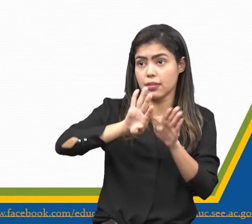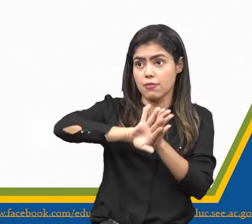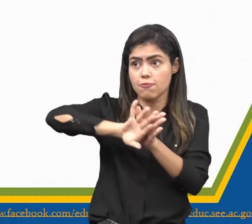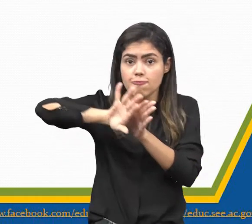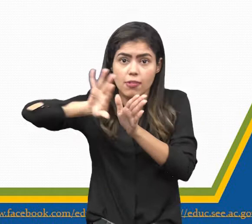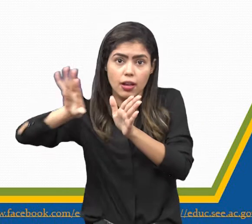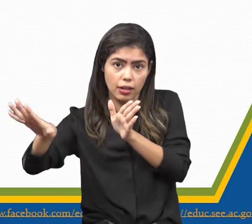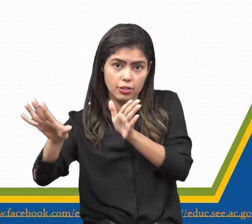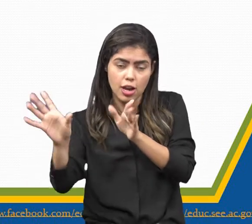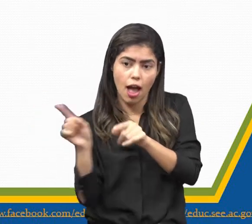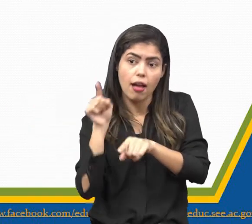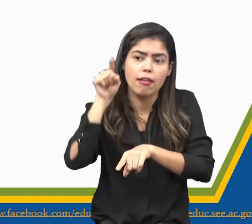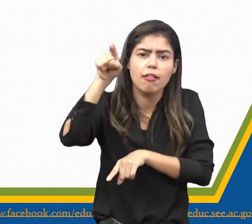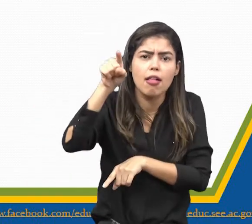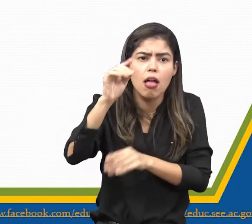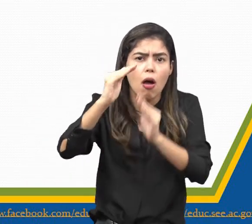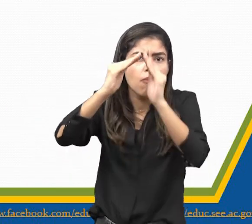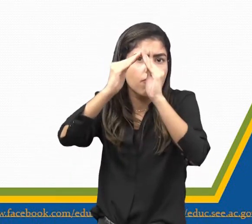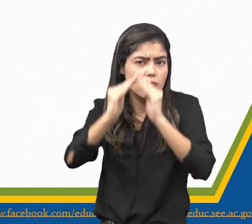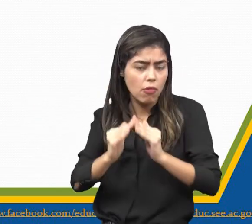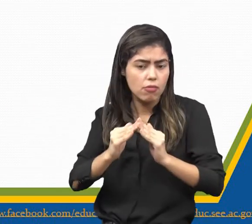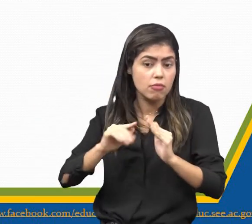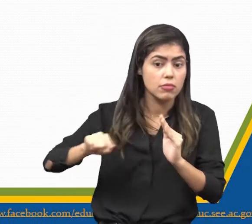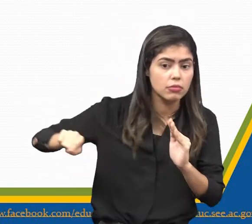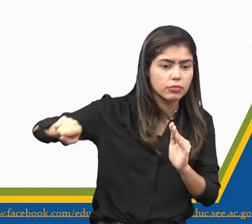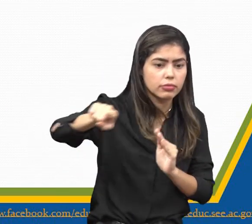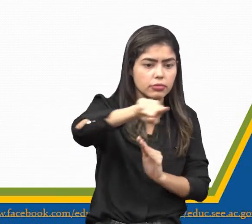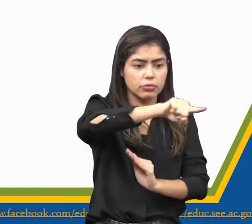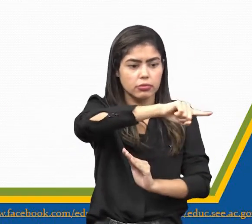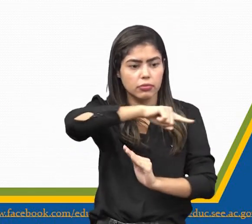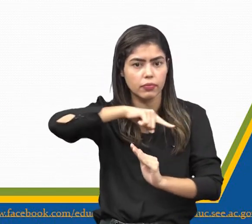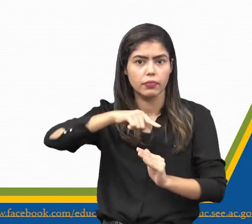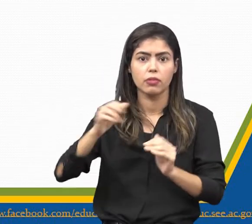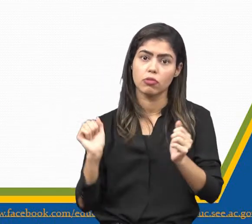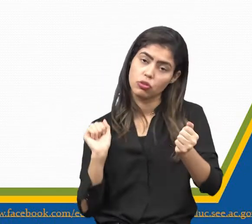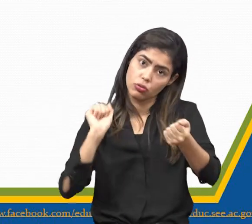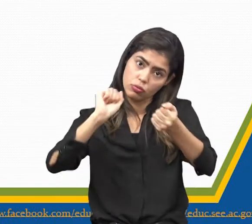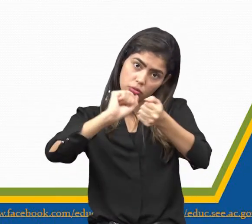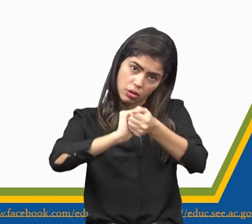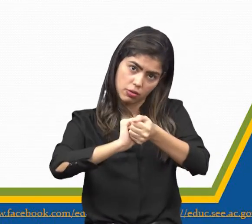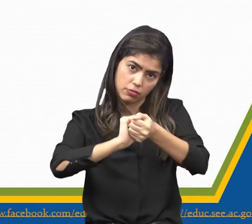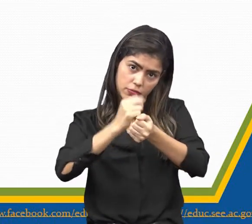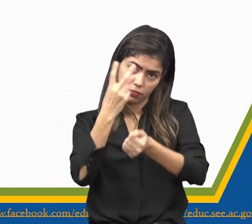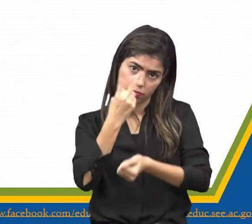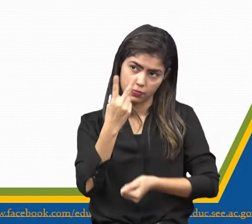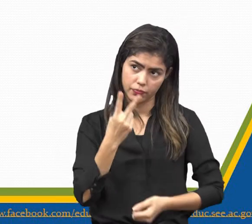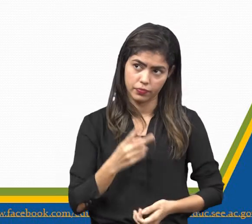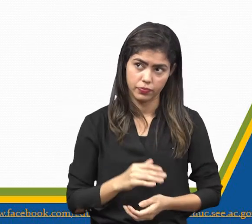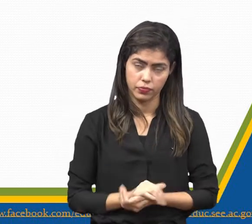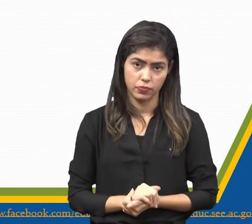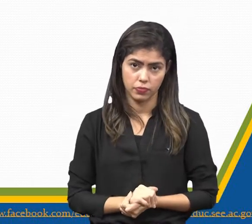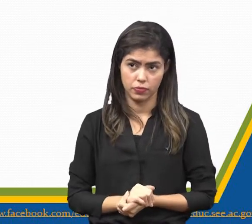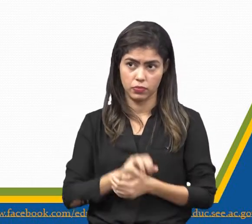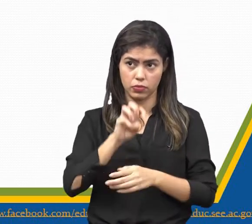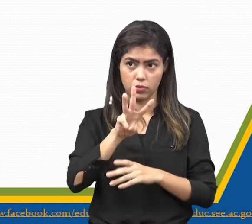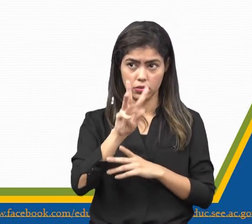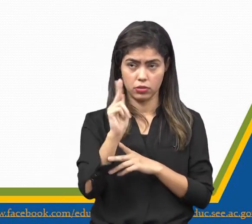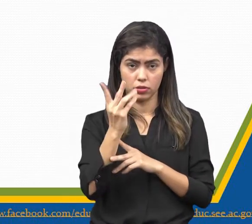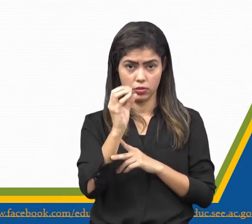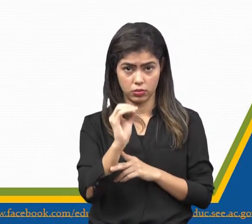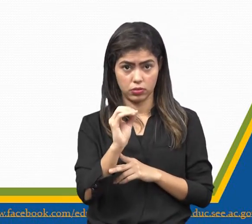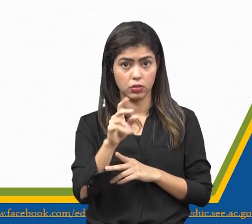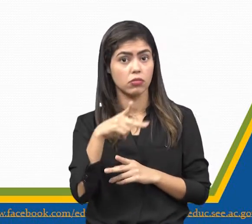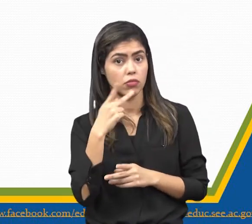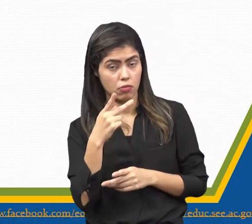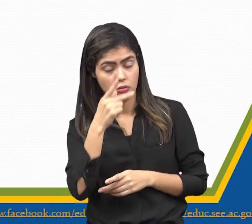nearby. É aquela advogada que morava nas redondezas. Agora eu vou juntar essas duas frases com o pronome relativo who, porque